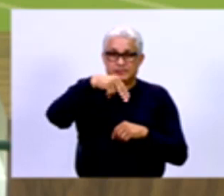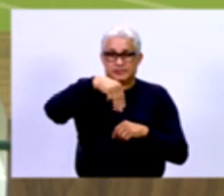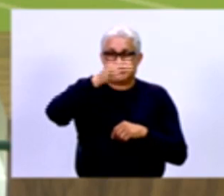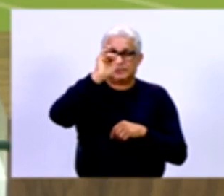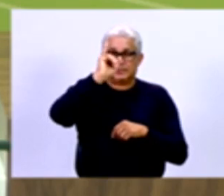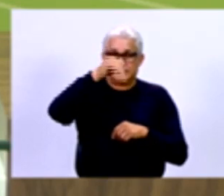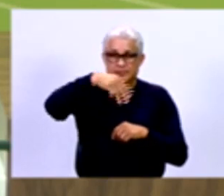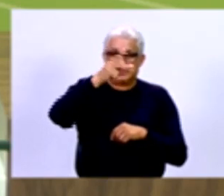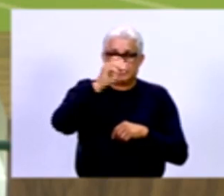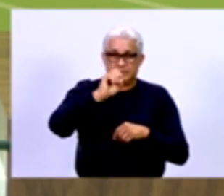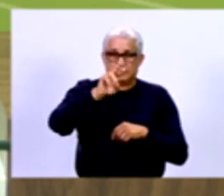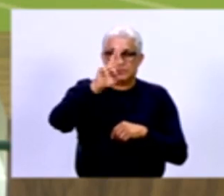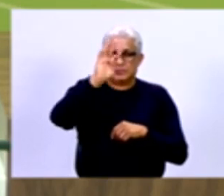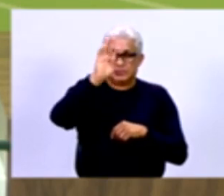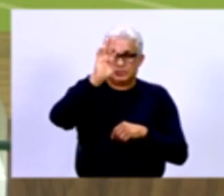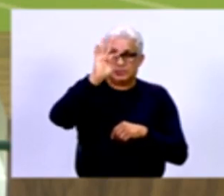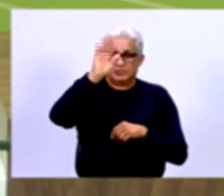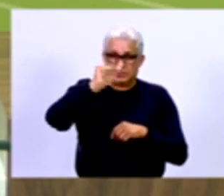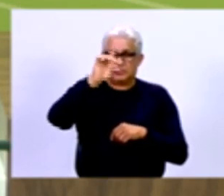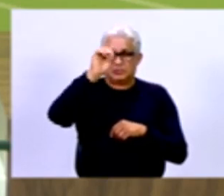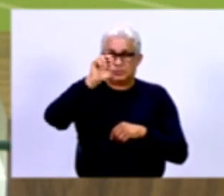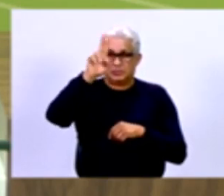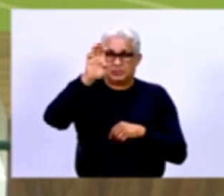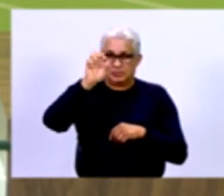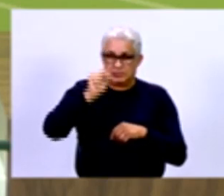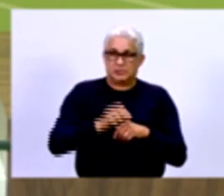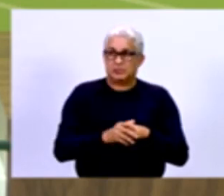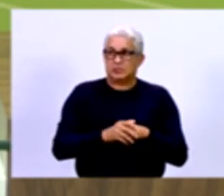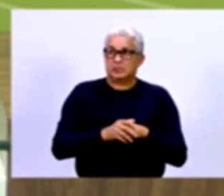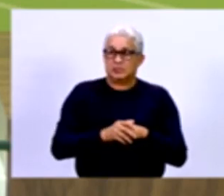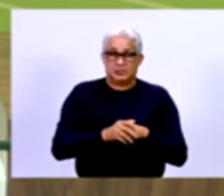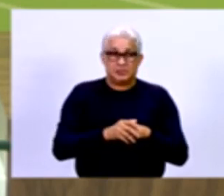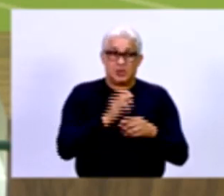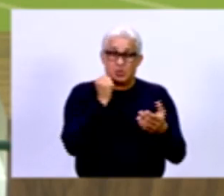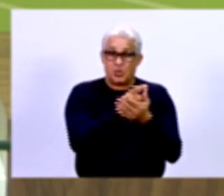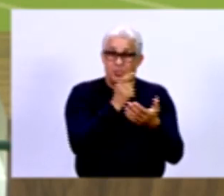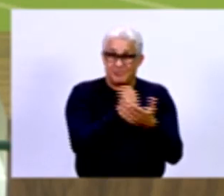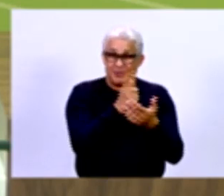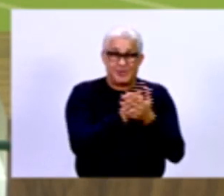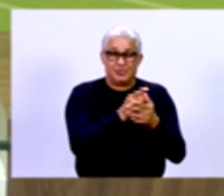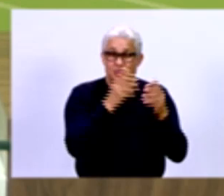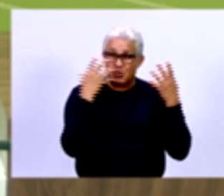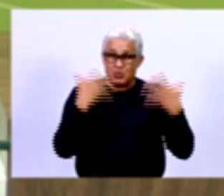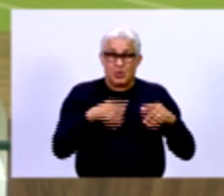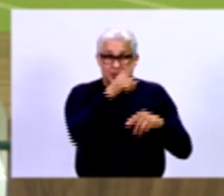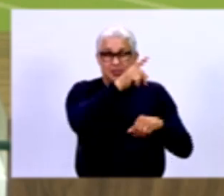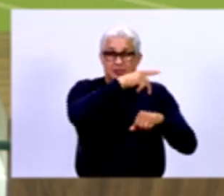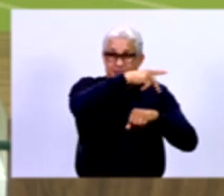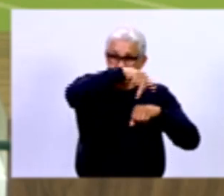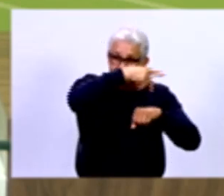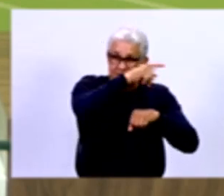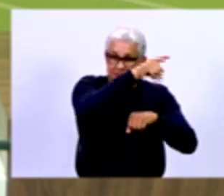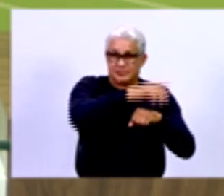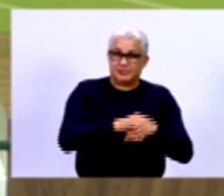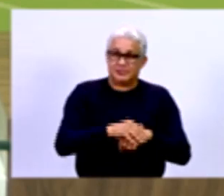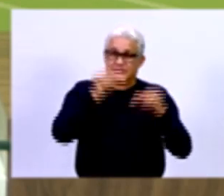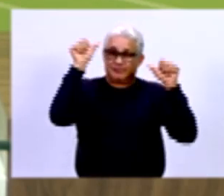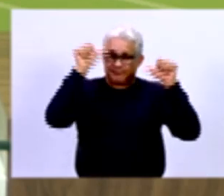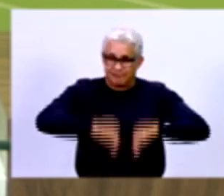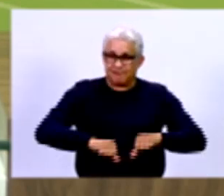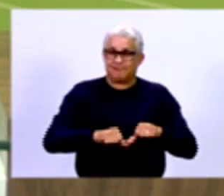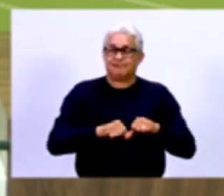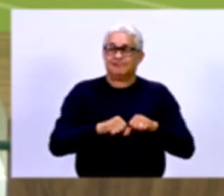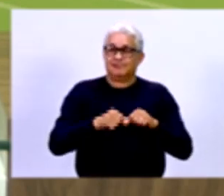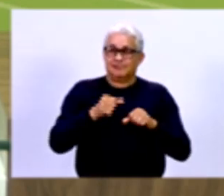muita mercadoria importada e quando o mercado de câmbio flutua muito, isso é muito prejudicial para esses